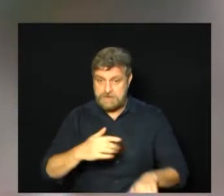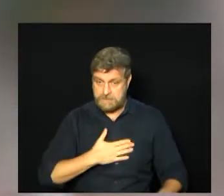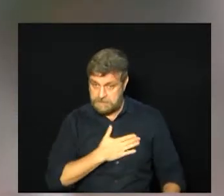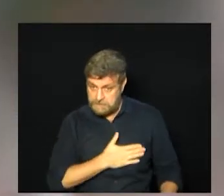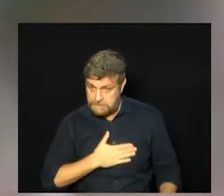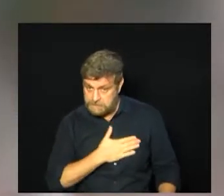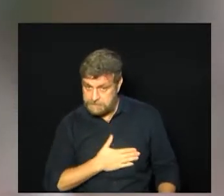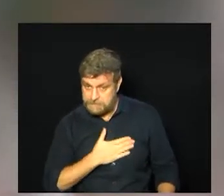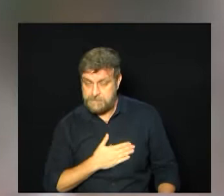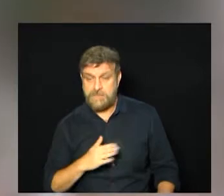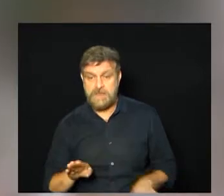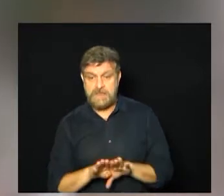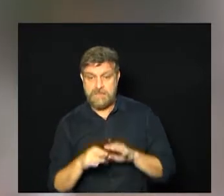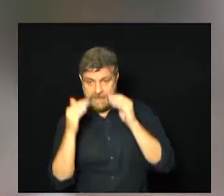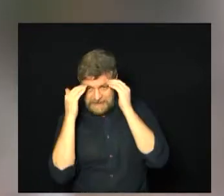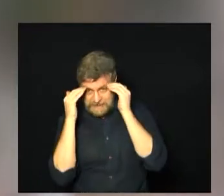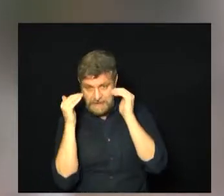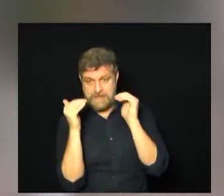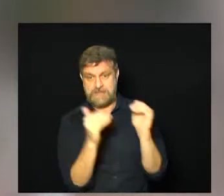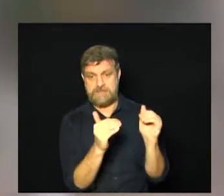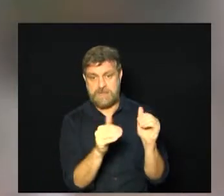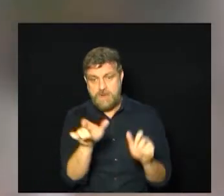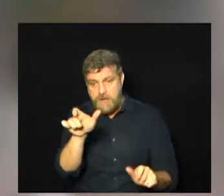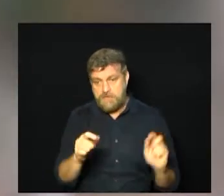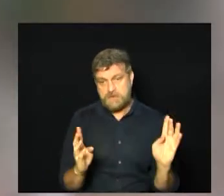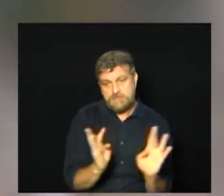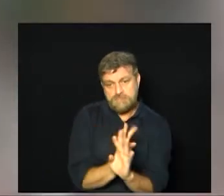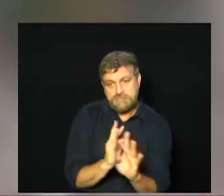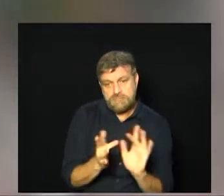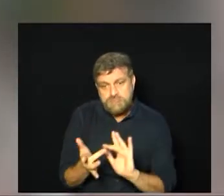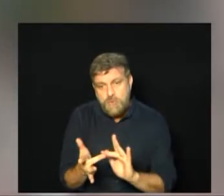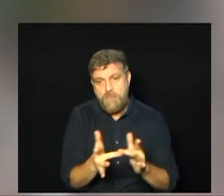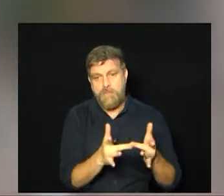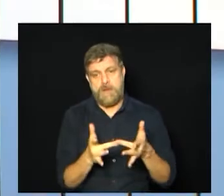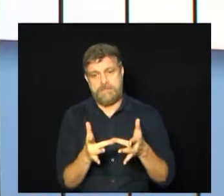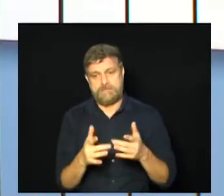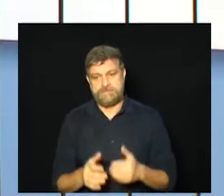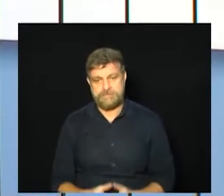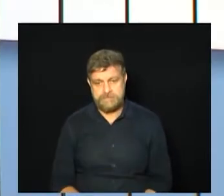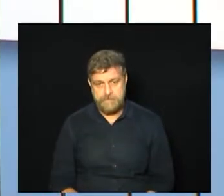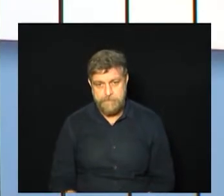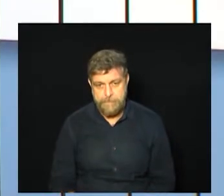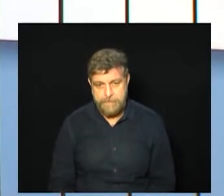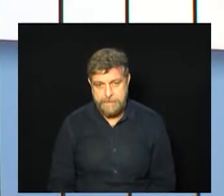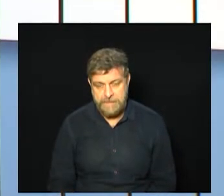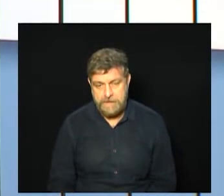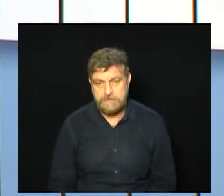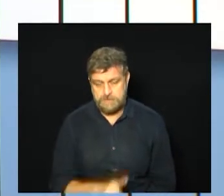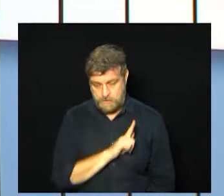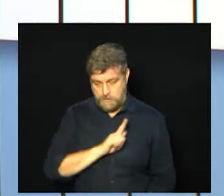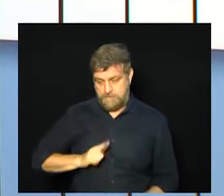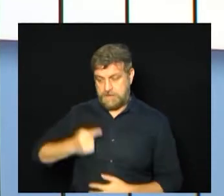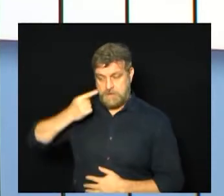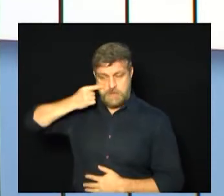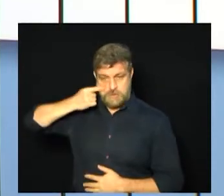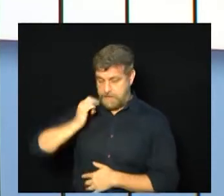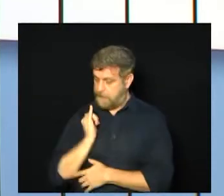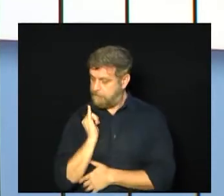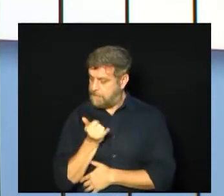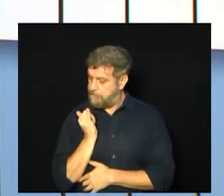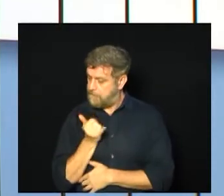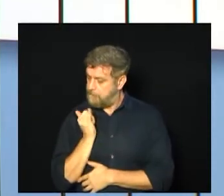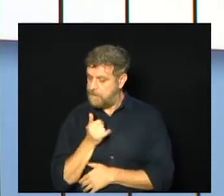e em respeito também às outras pessoas que convivem com você. E o governador anunciou também